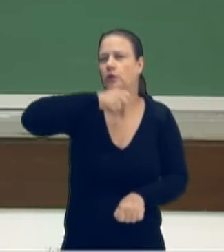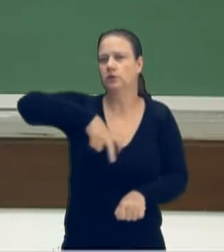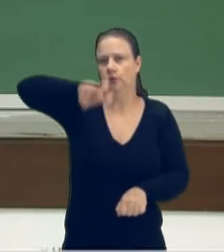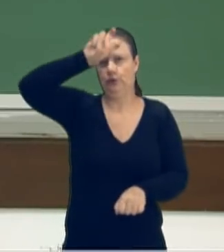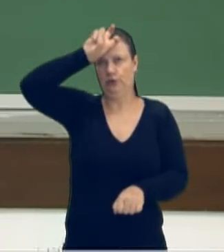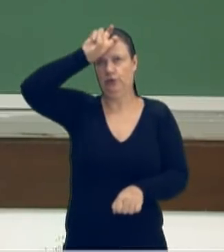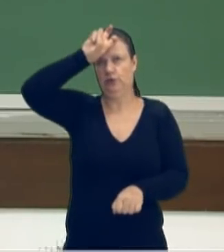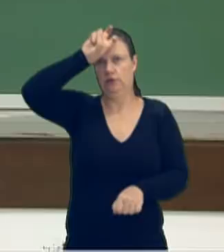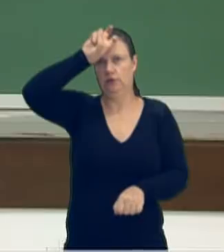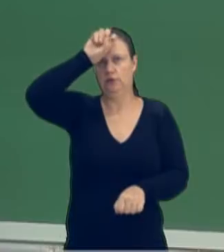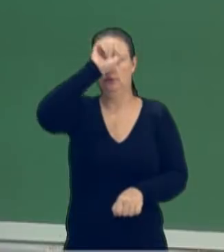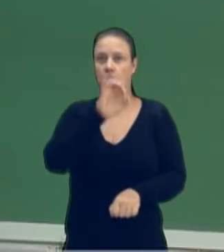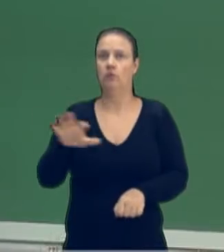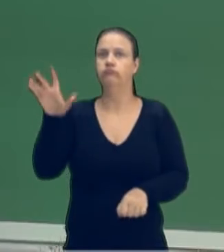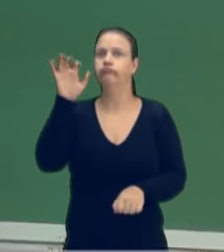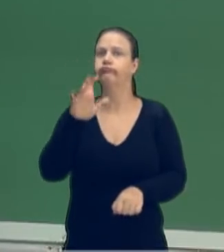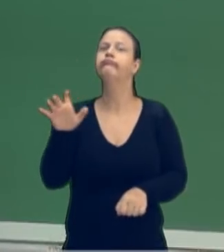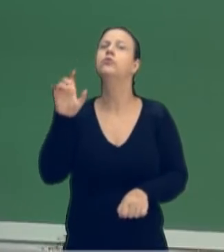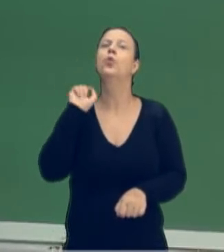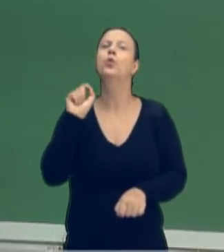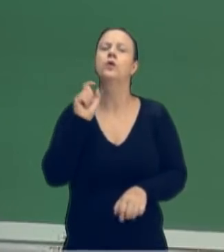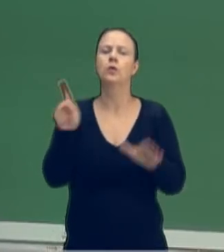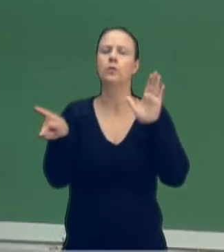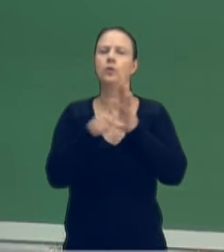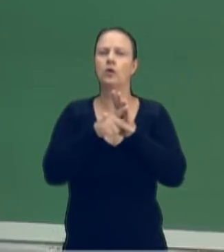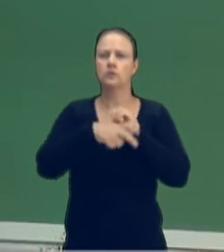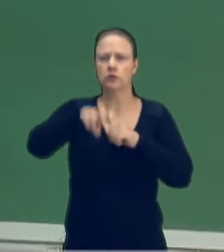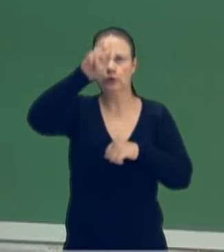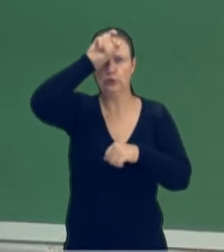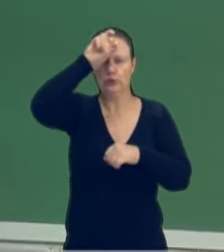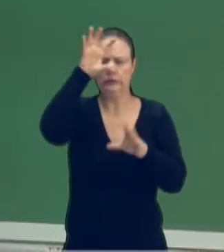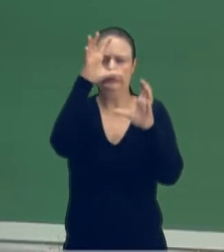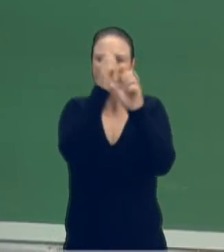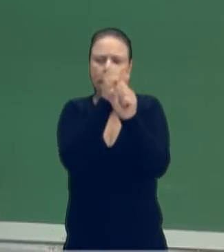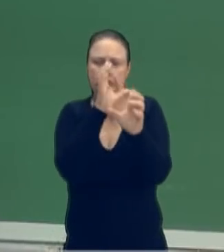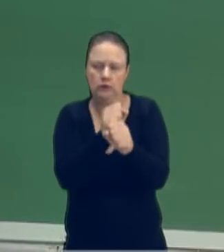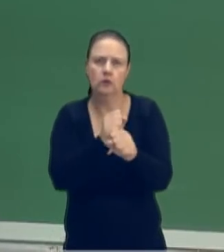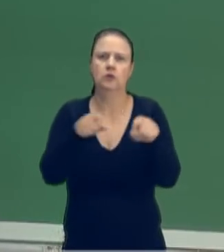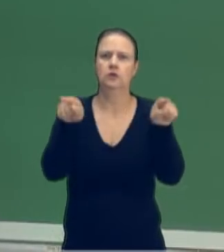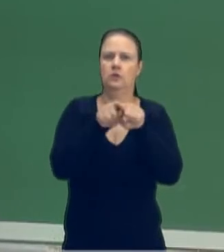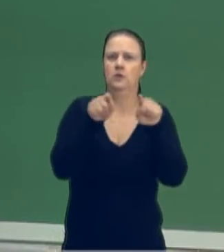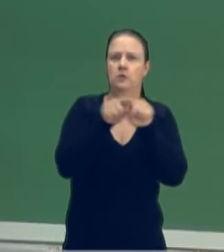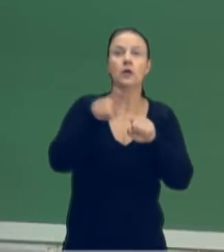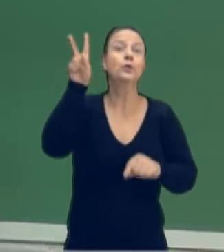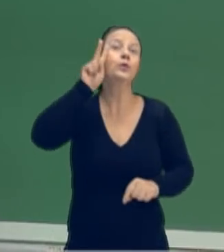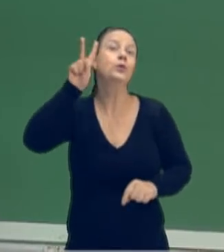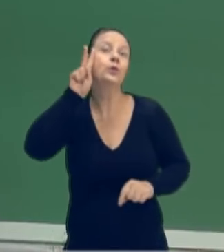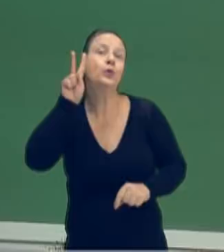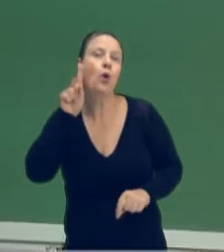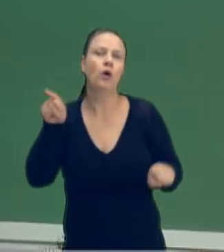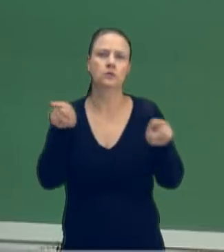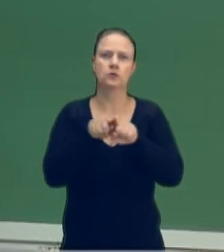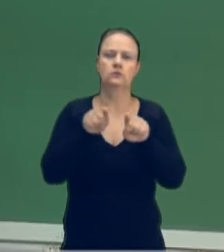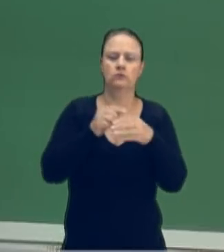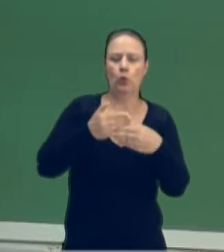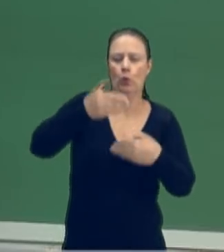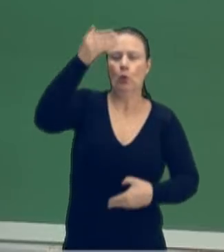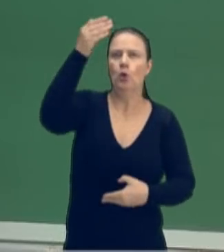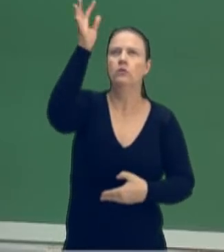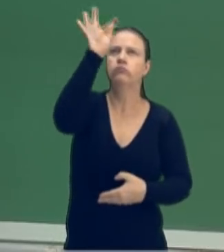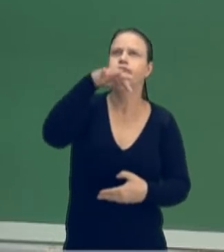egípcio, né? Que fazia então toda a parte de contabilidade, contava histórias, eles utilizavam paredes de pirâmides,